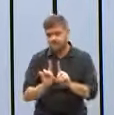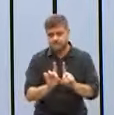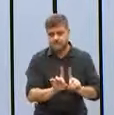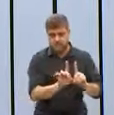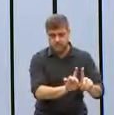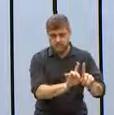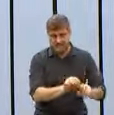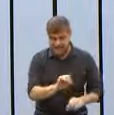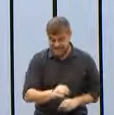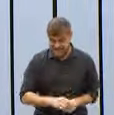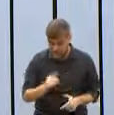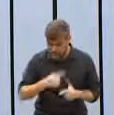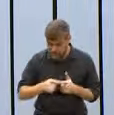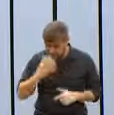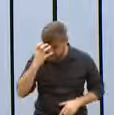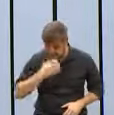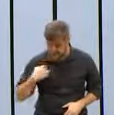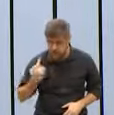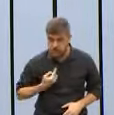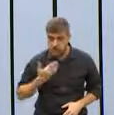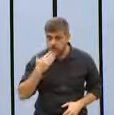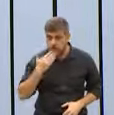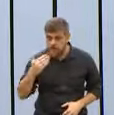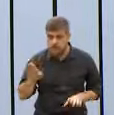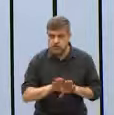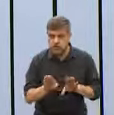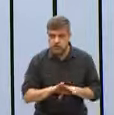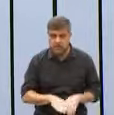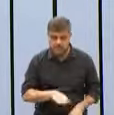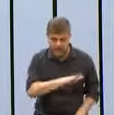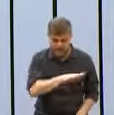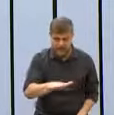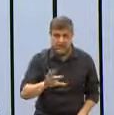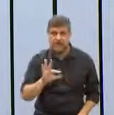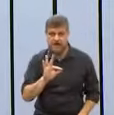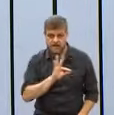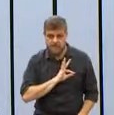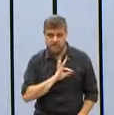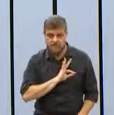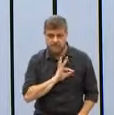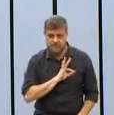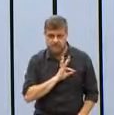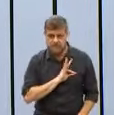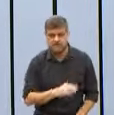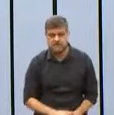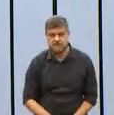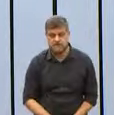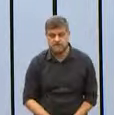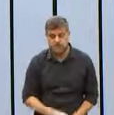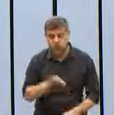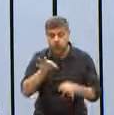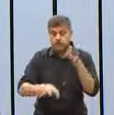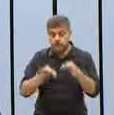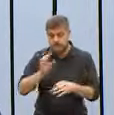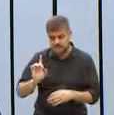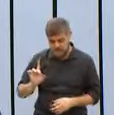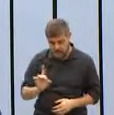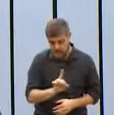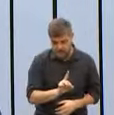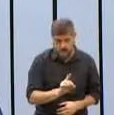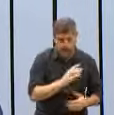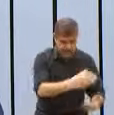mas em casos mais graves a gente pode representar pedindo a busca e apreensão daquela criança para o judiciário, porque